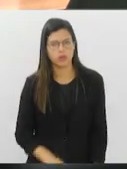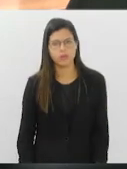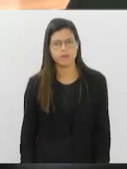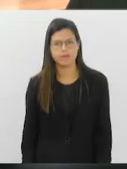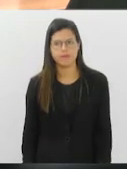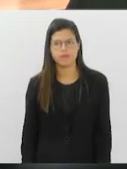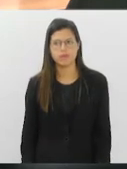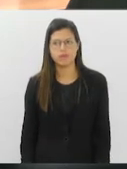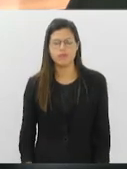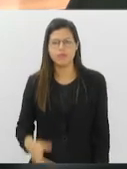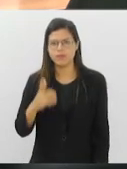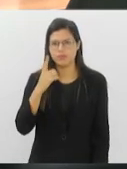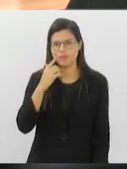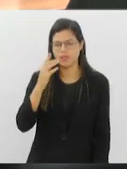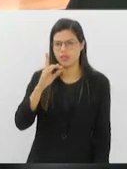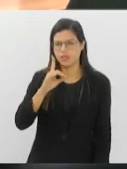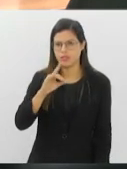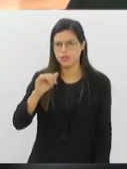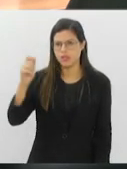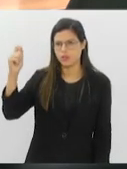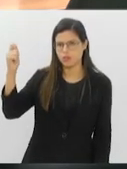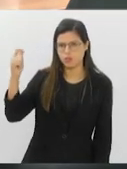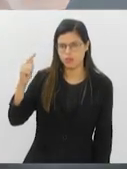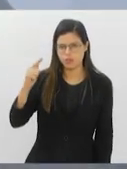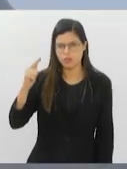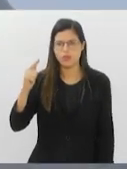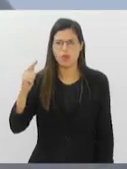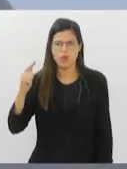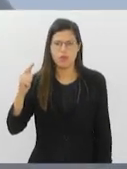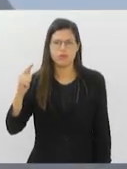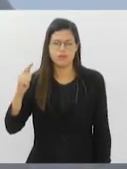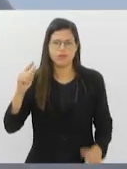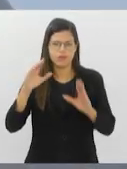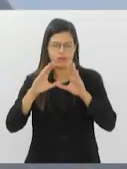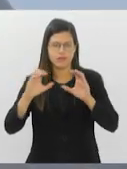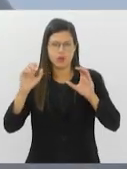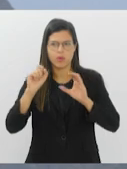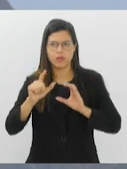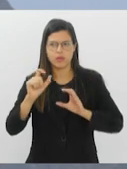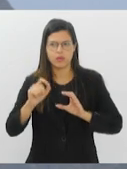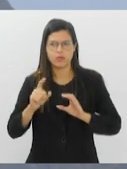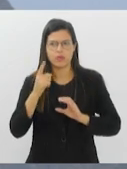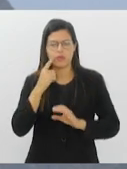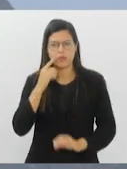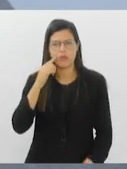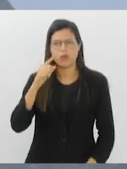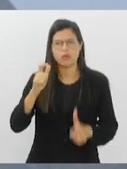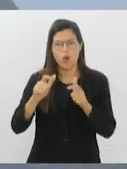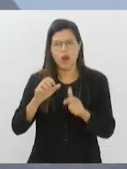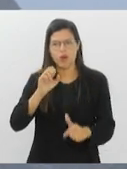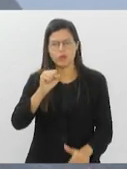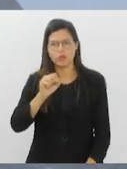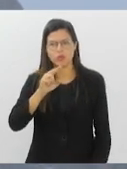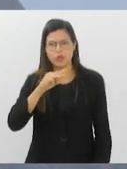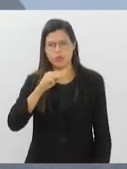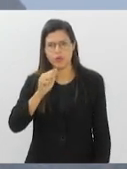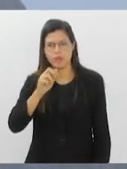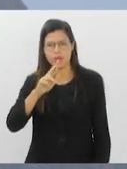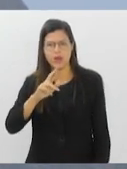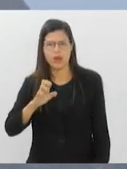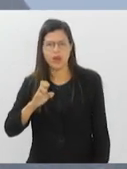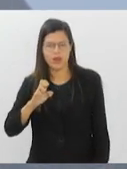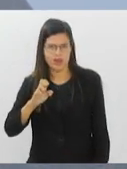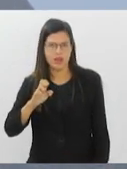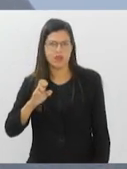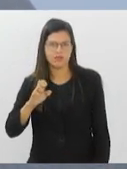aí, dia ensolarado, céu azul. Você vê imagens do Sumaré, onde ficam as torres de TV e rádio. Nesse